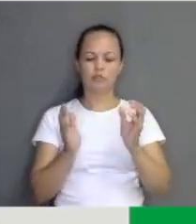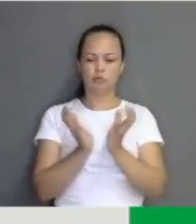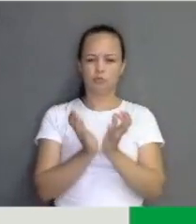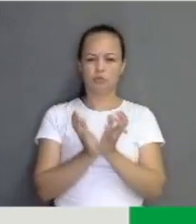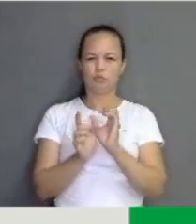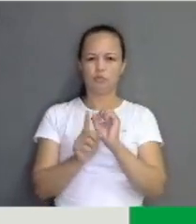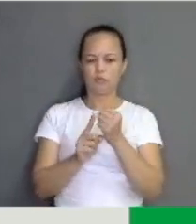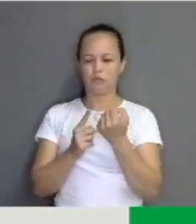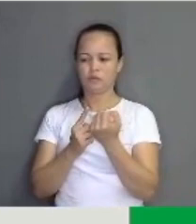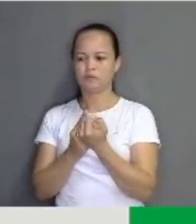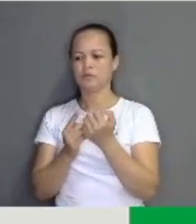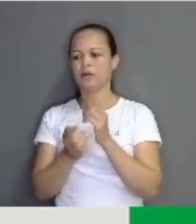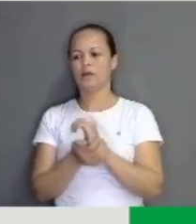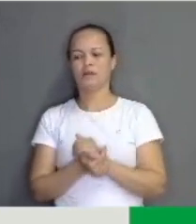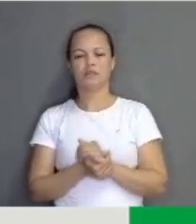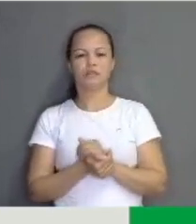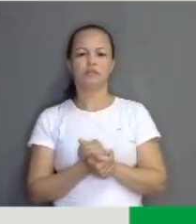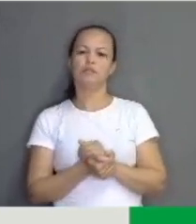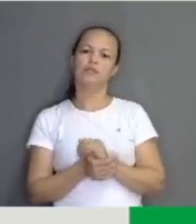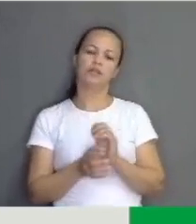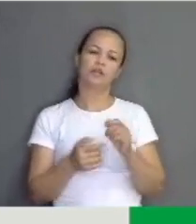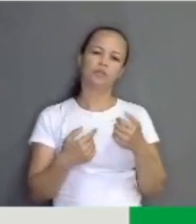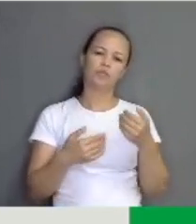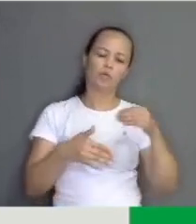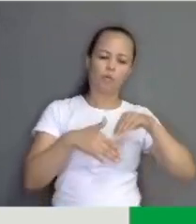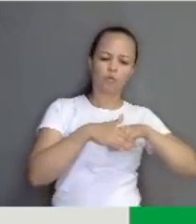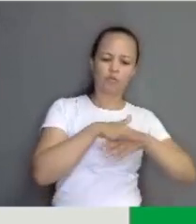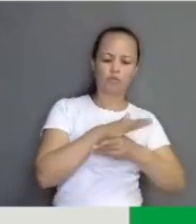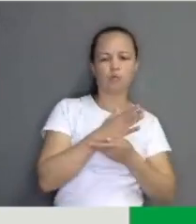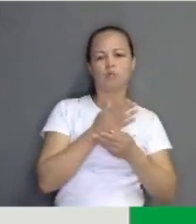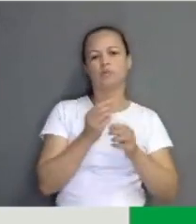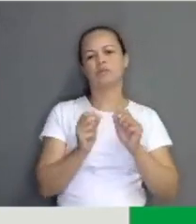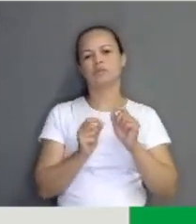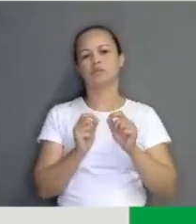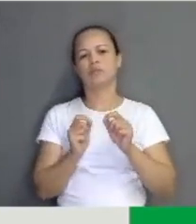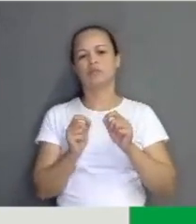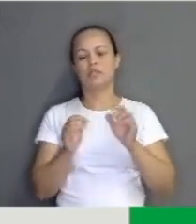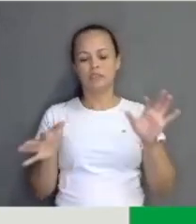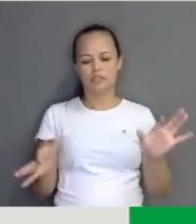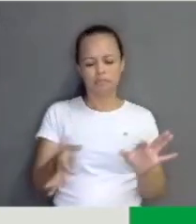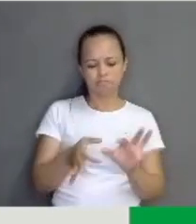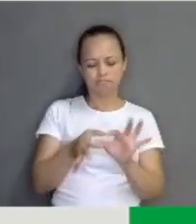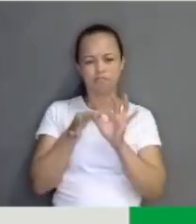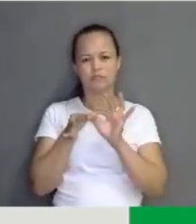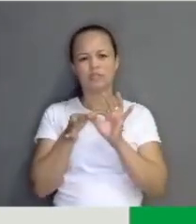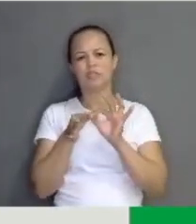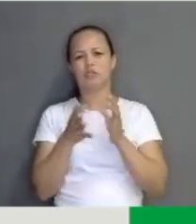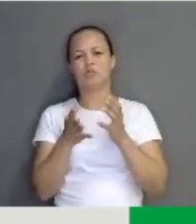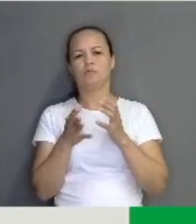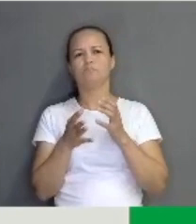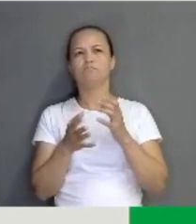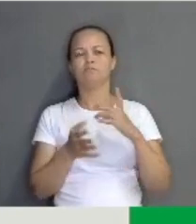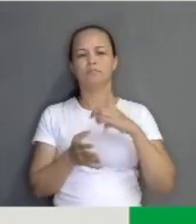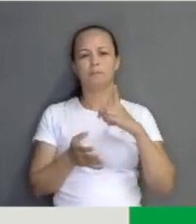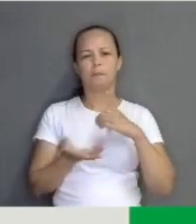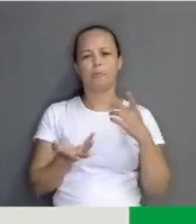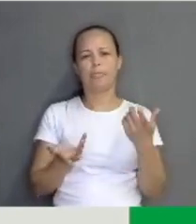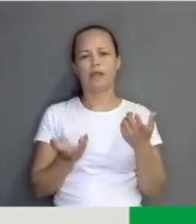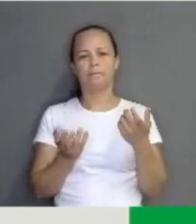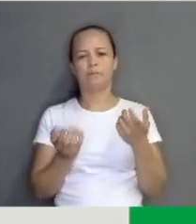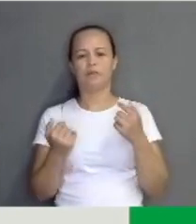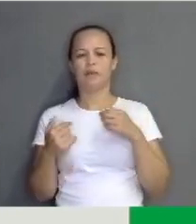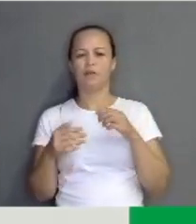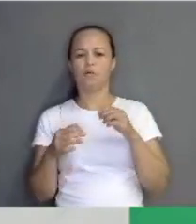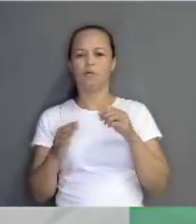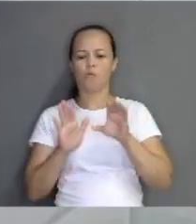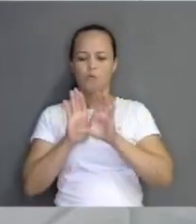tipos, seja ela por costumes ou por hábitos, que se ligam, que por ter um único conceito se